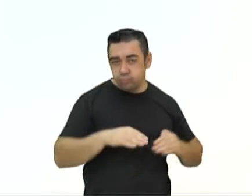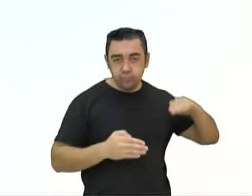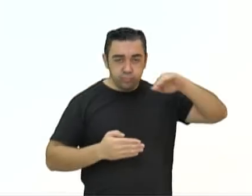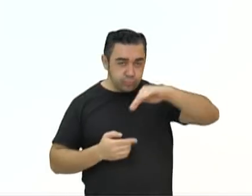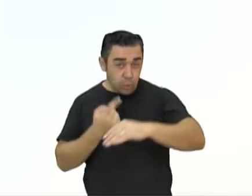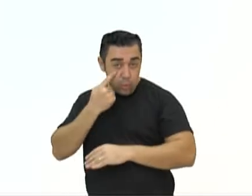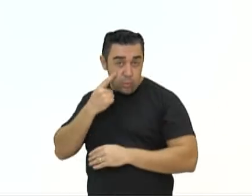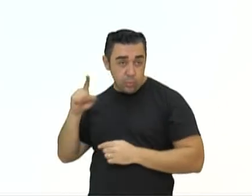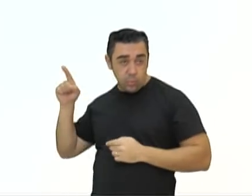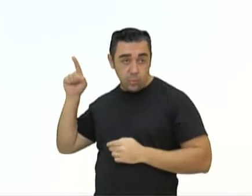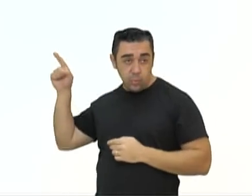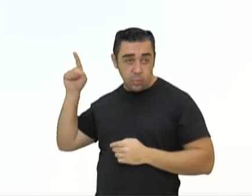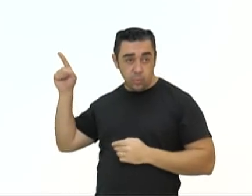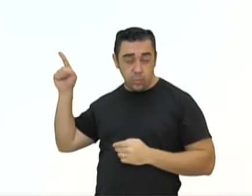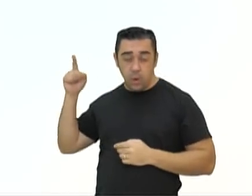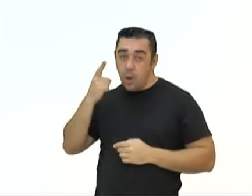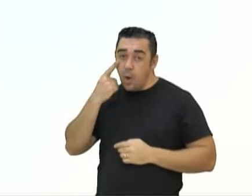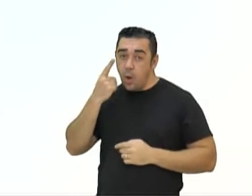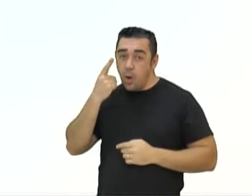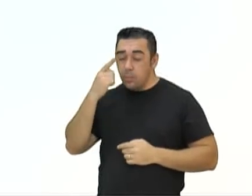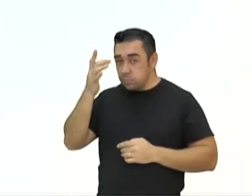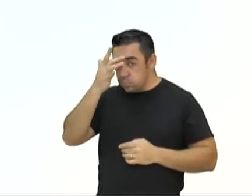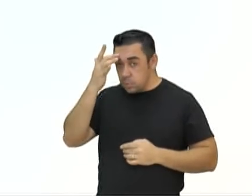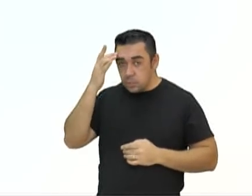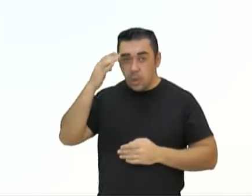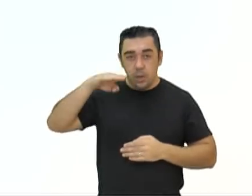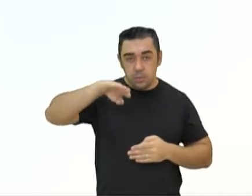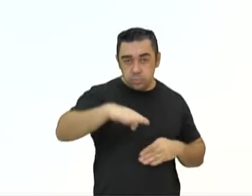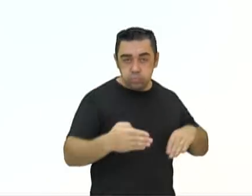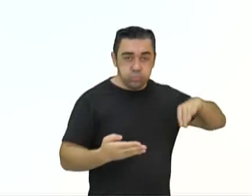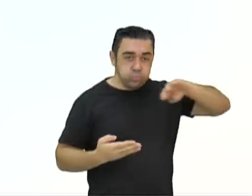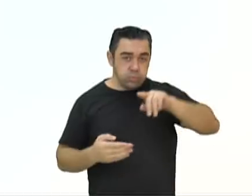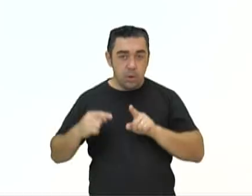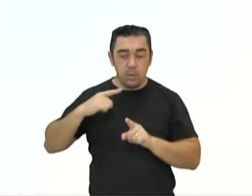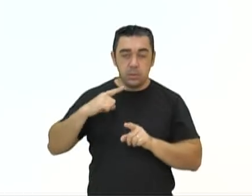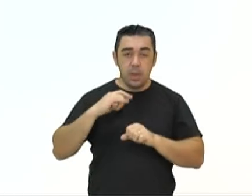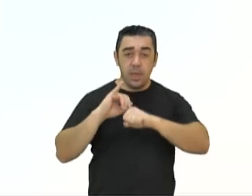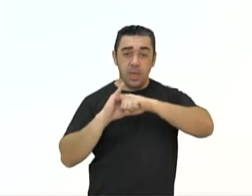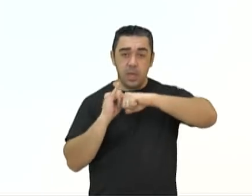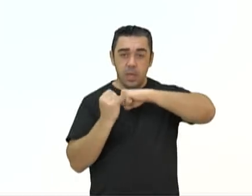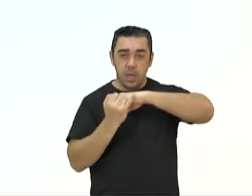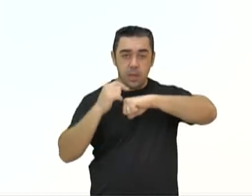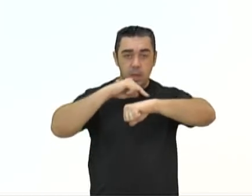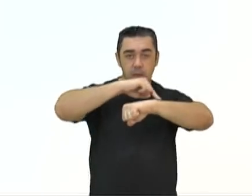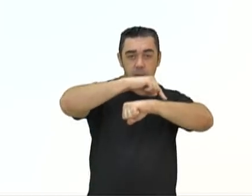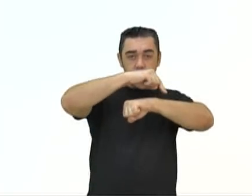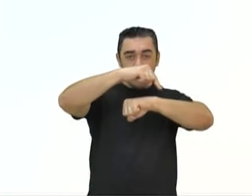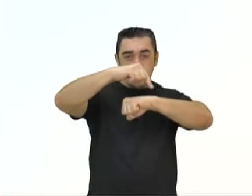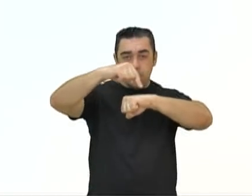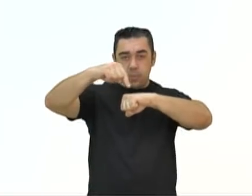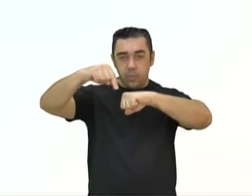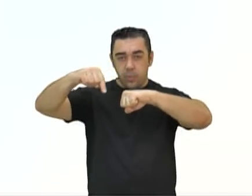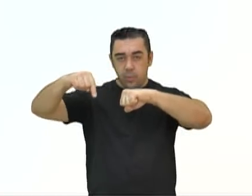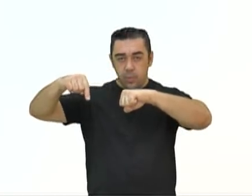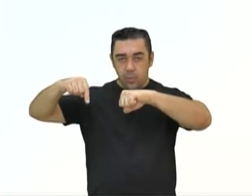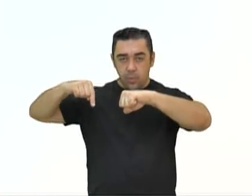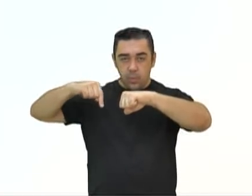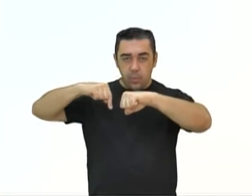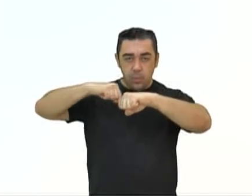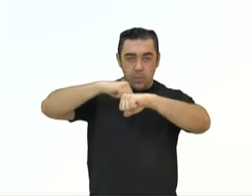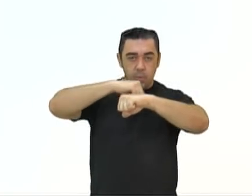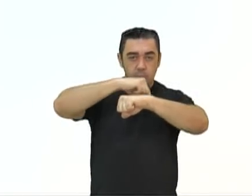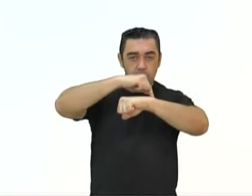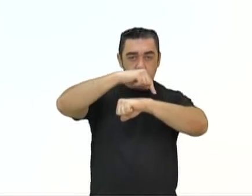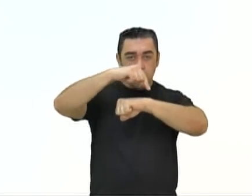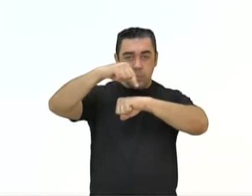a maratona, os nadadores nessa prova dão a volta na ilha de Porto Belo, num percurso que